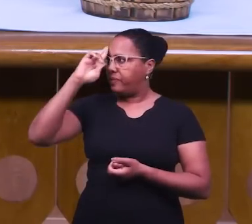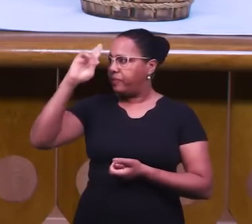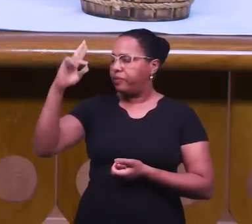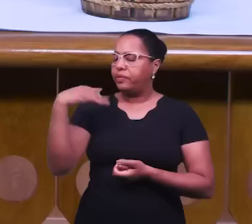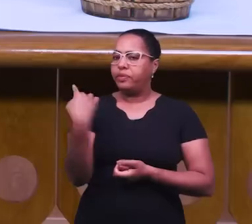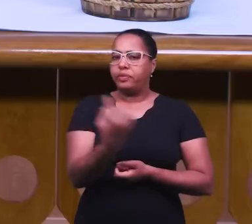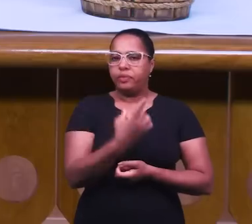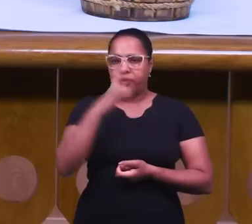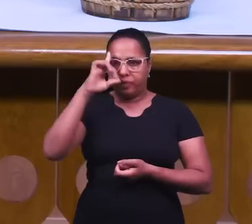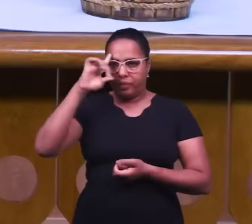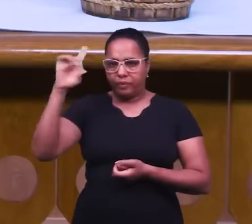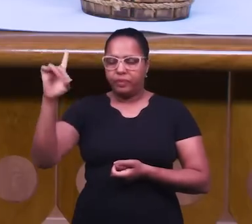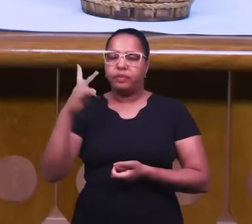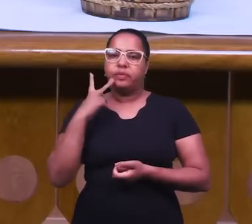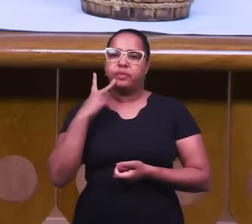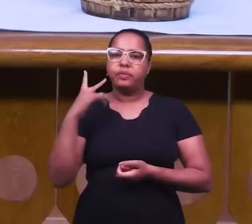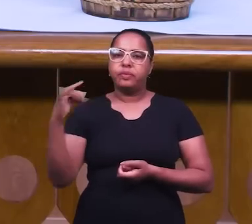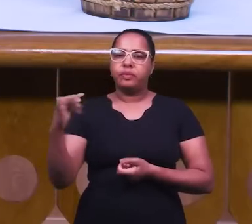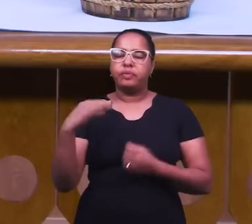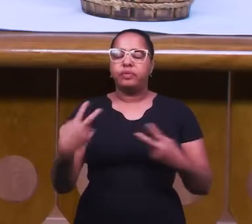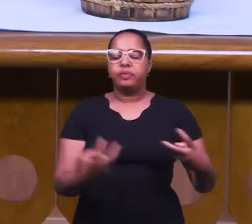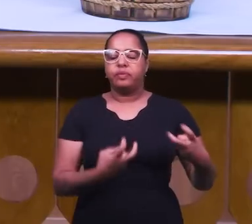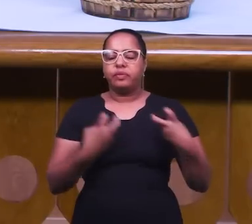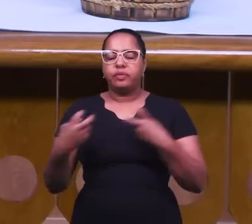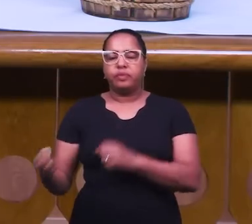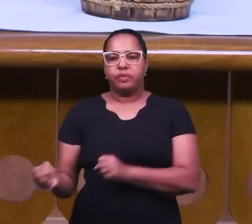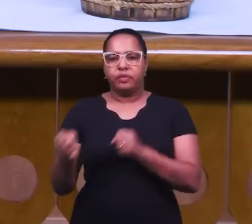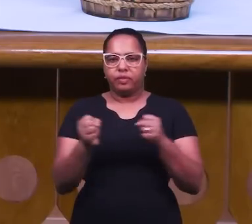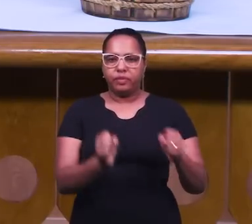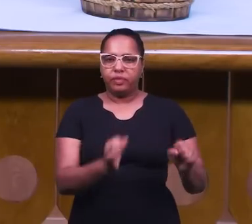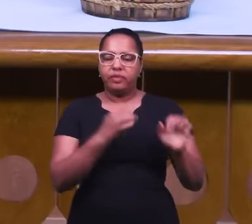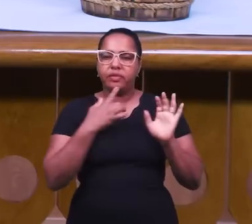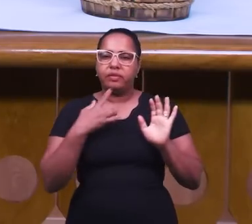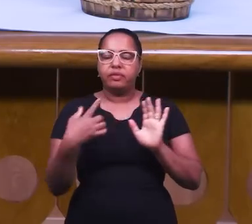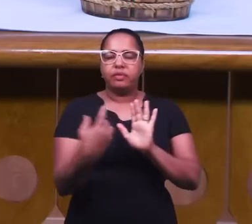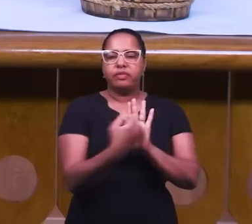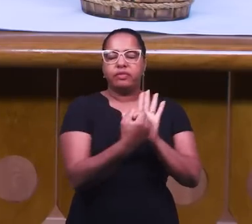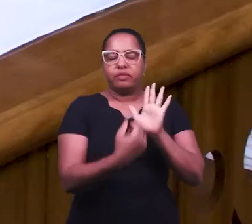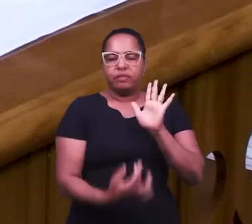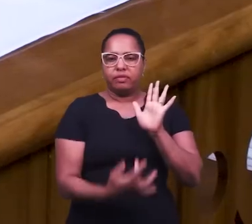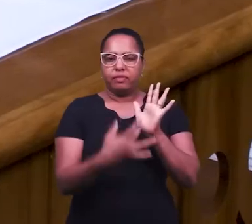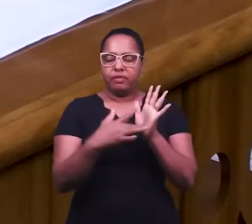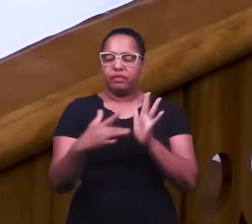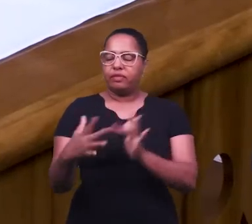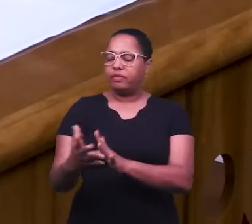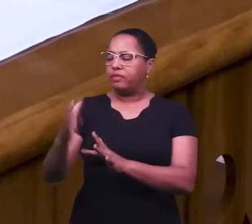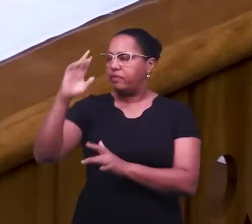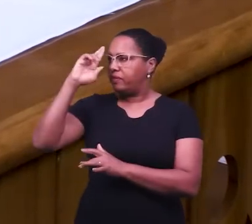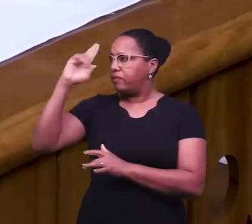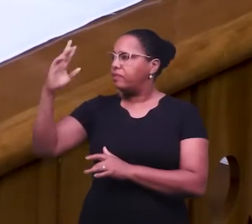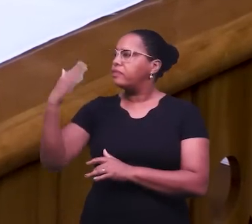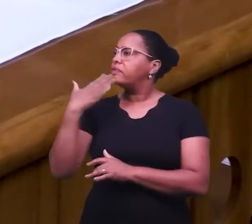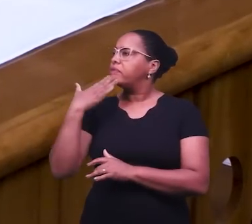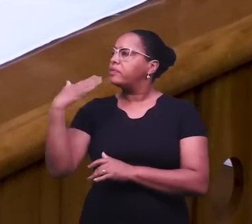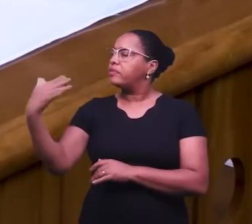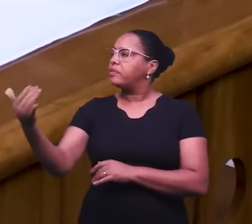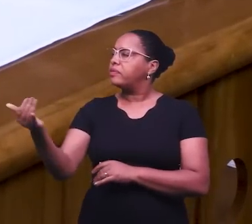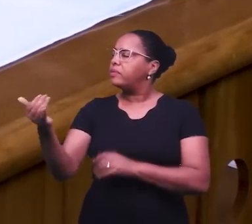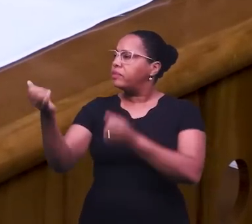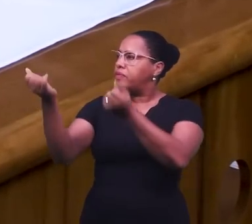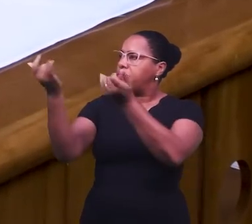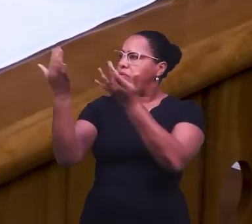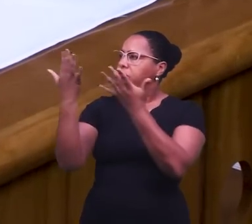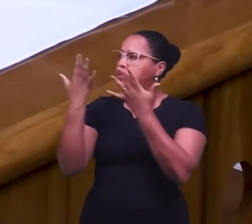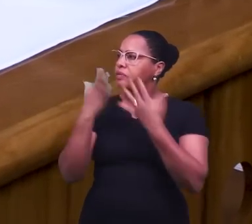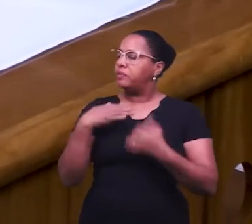Senhor nosso Deus, nosso Pai, nós clamamos a Ti, Senhor, pelo poder que há no sangue do Senhor Jesus. E suplicamos uma bênção, Senhor, sobre